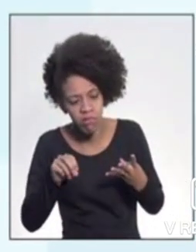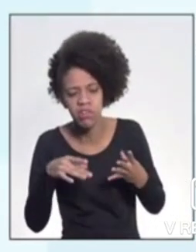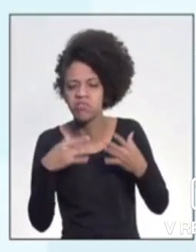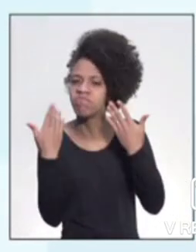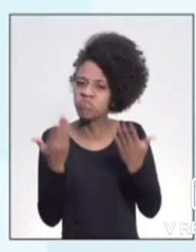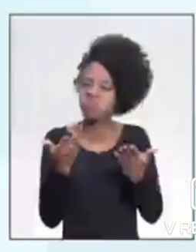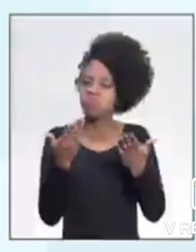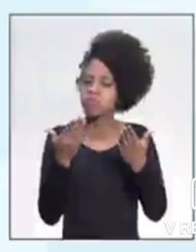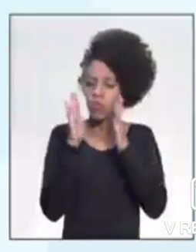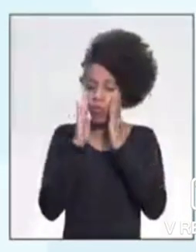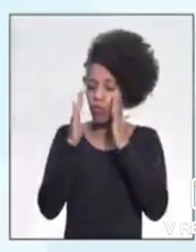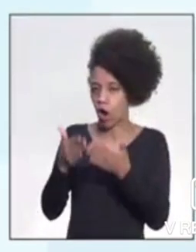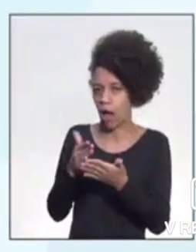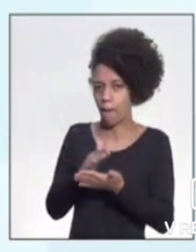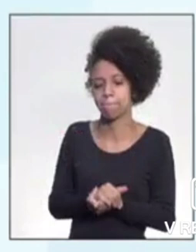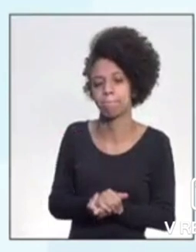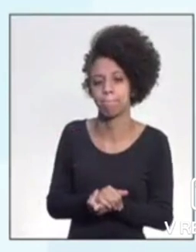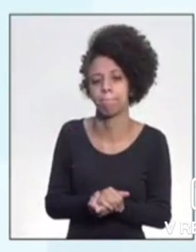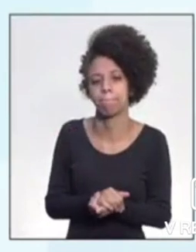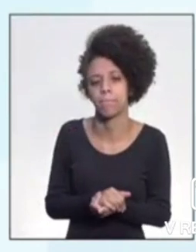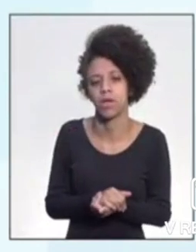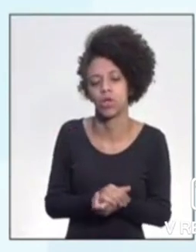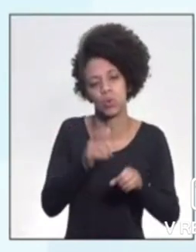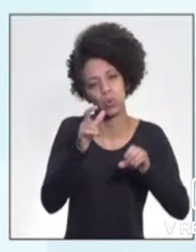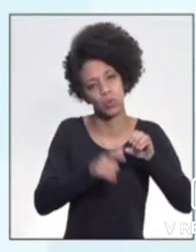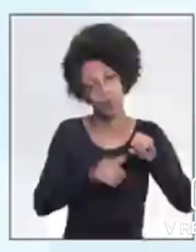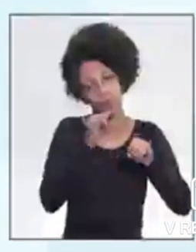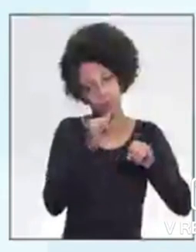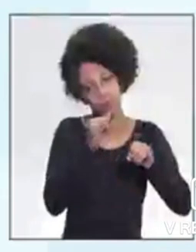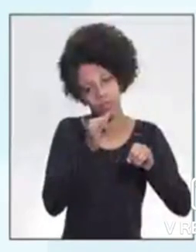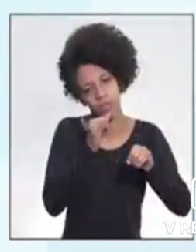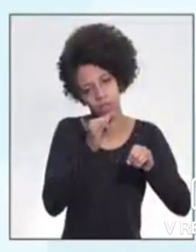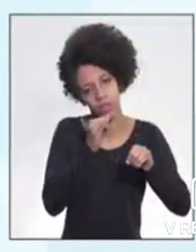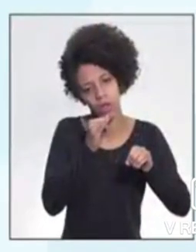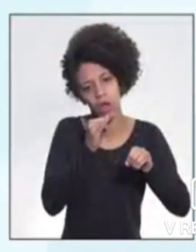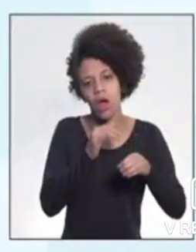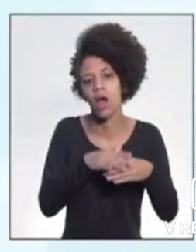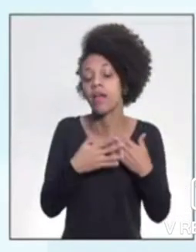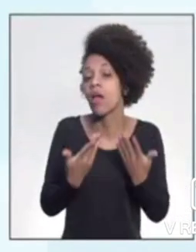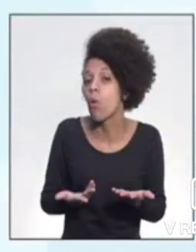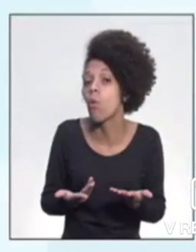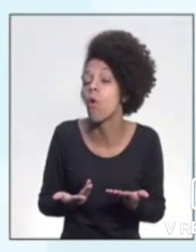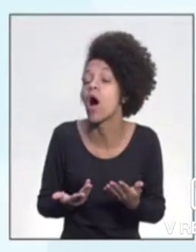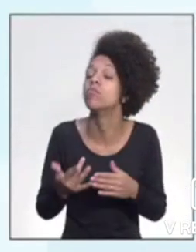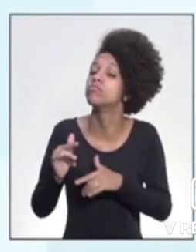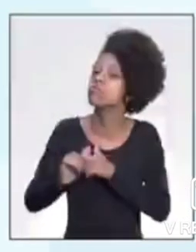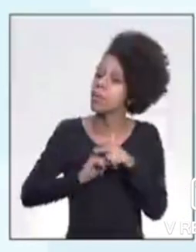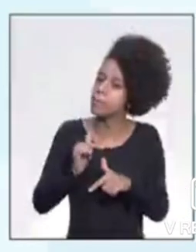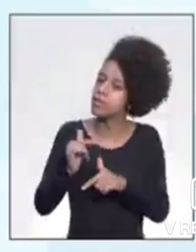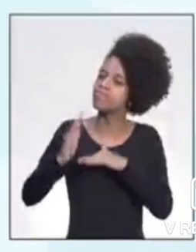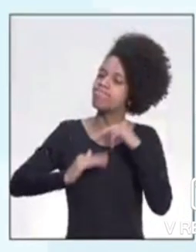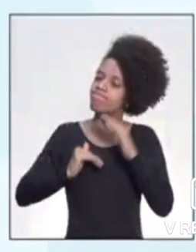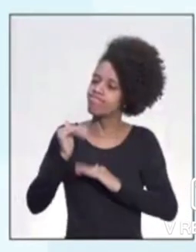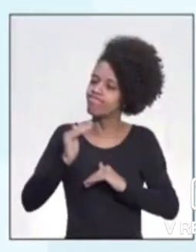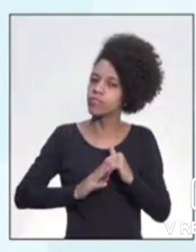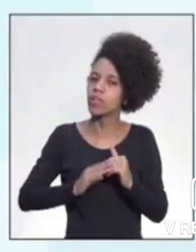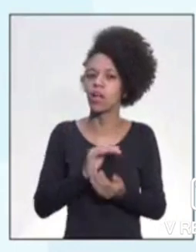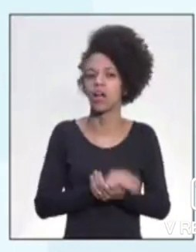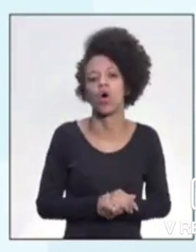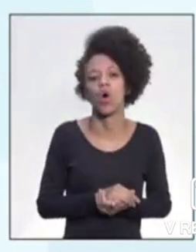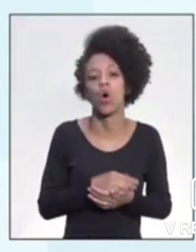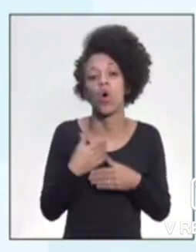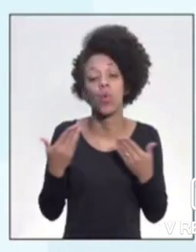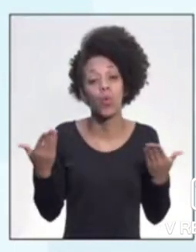vamos focar no modelo de Rutherford-Bohr, que é qual nós trabalhamos, né? O